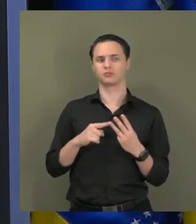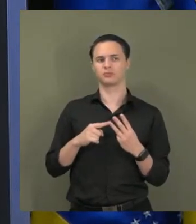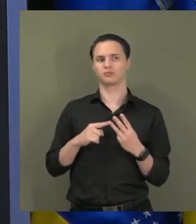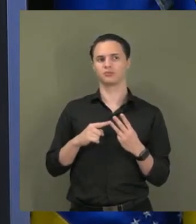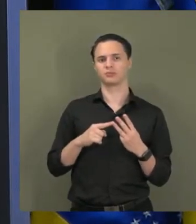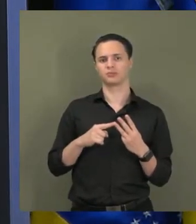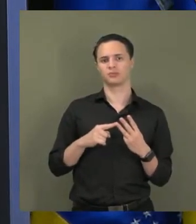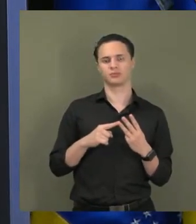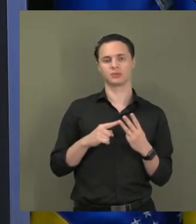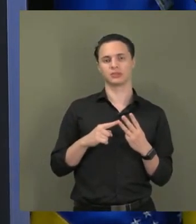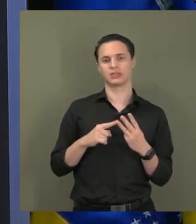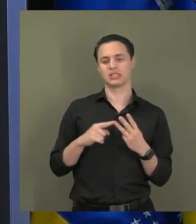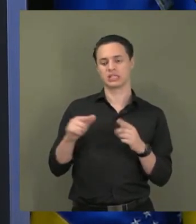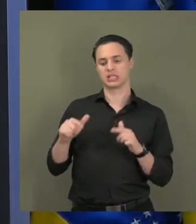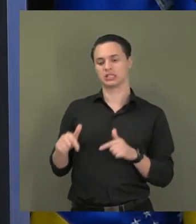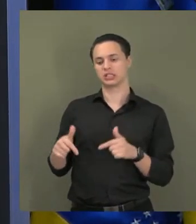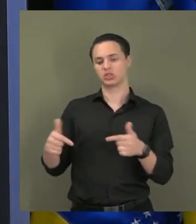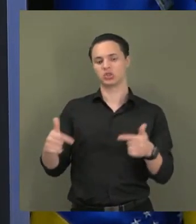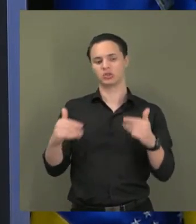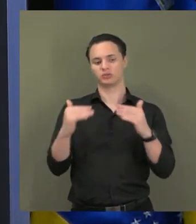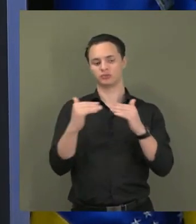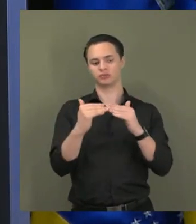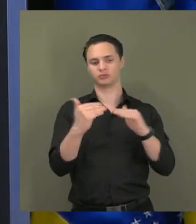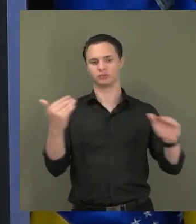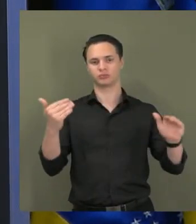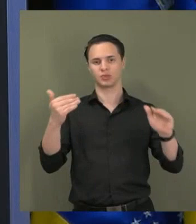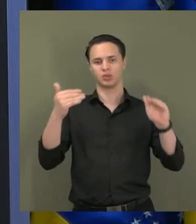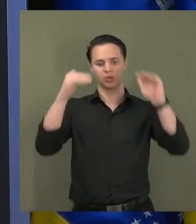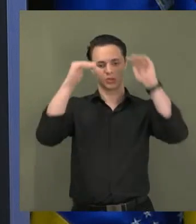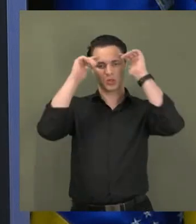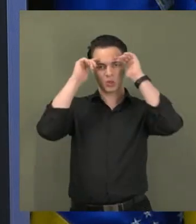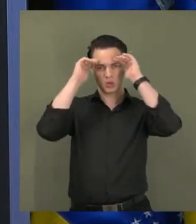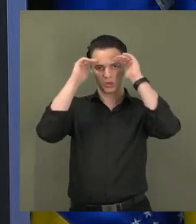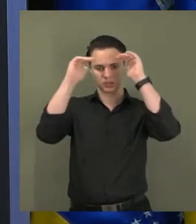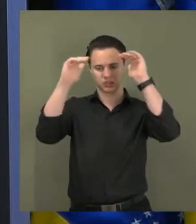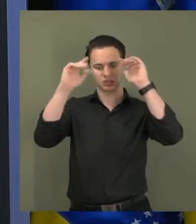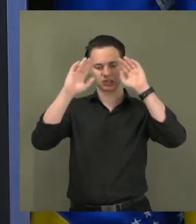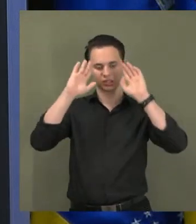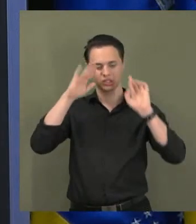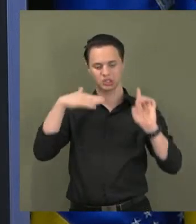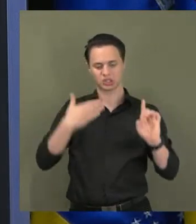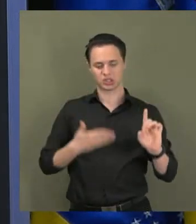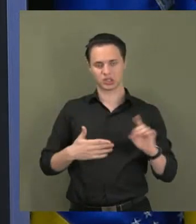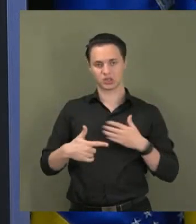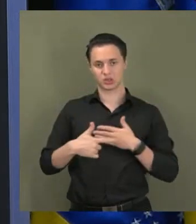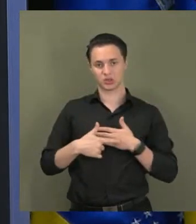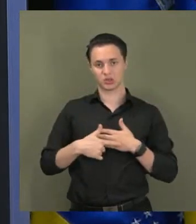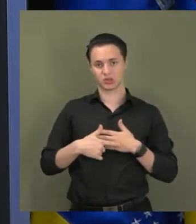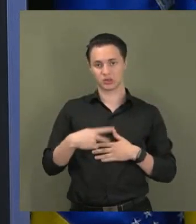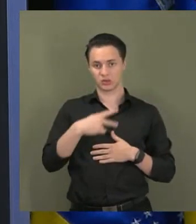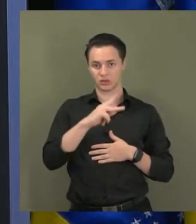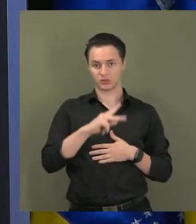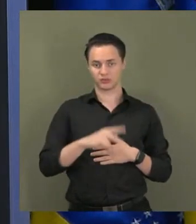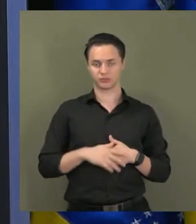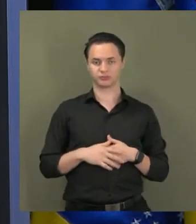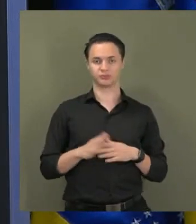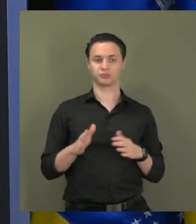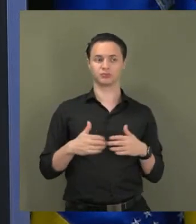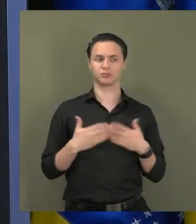modo incompatível com a honra, a dignidade e o decoro de suas funções. Por isso,